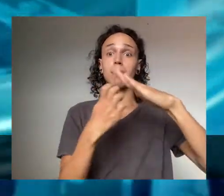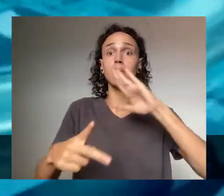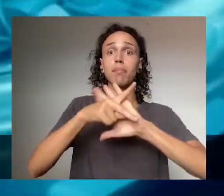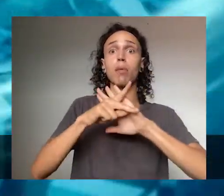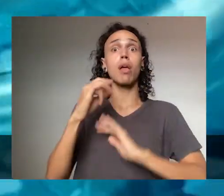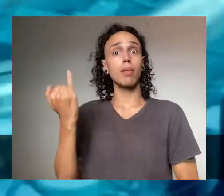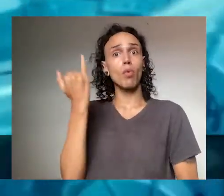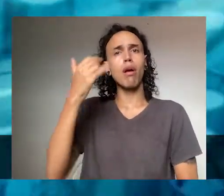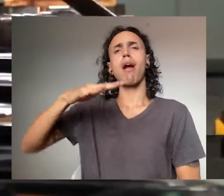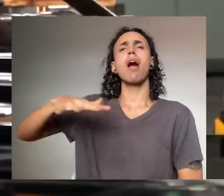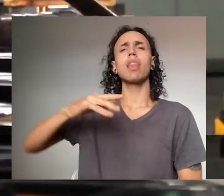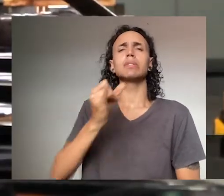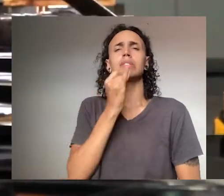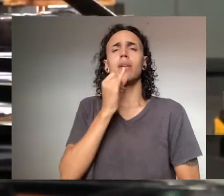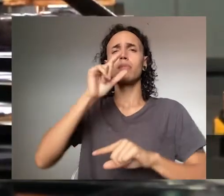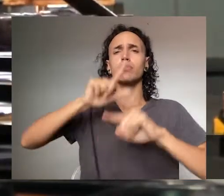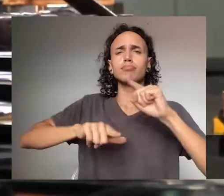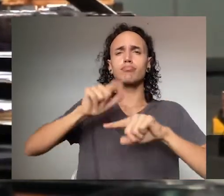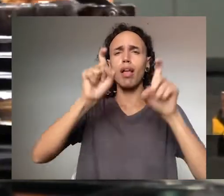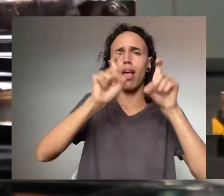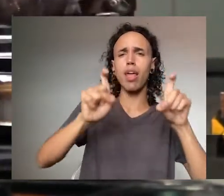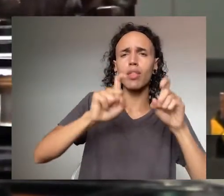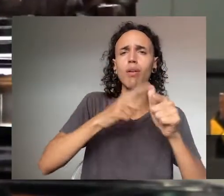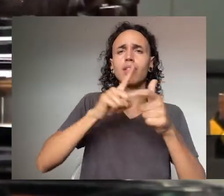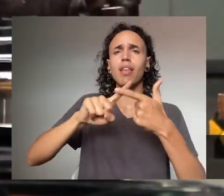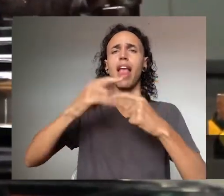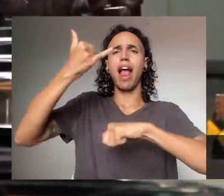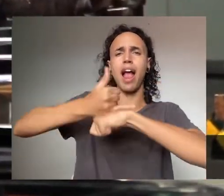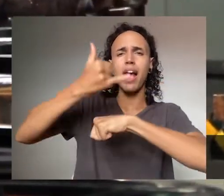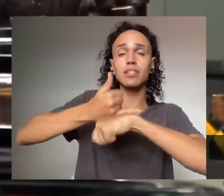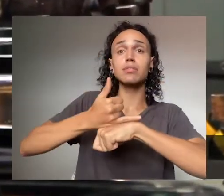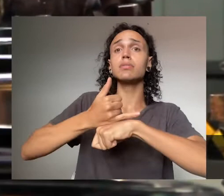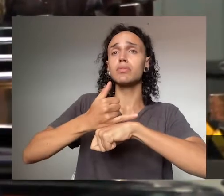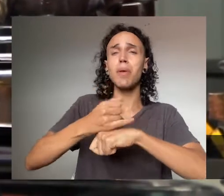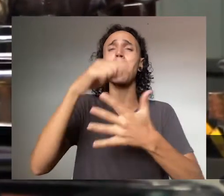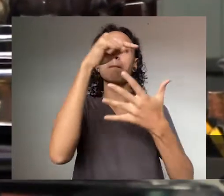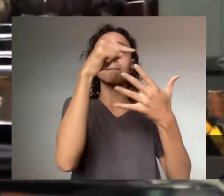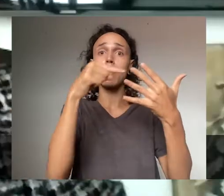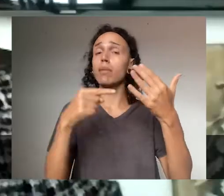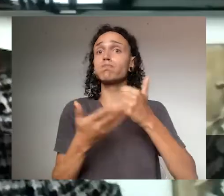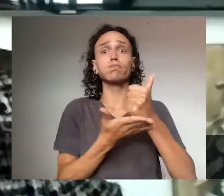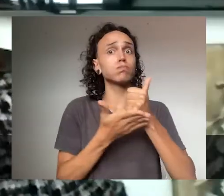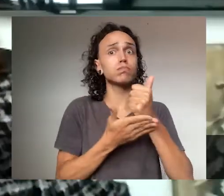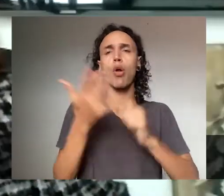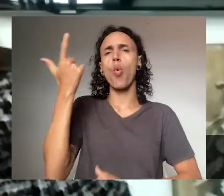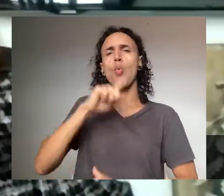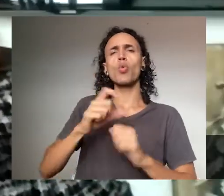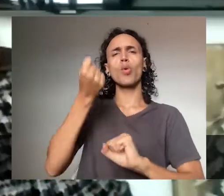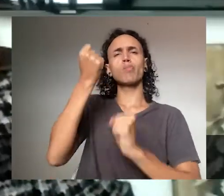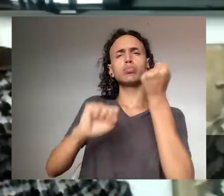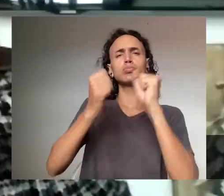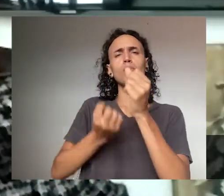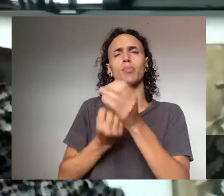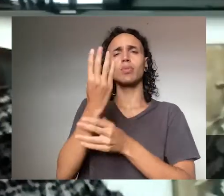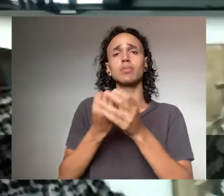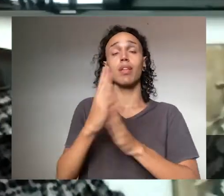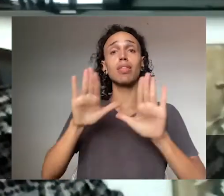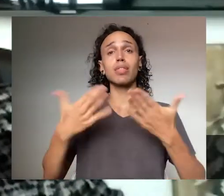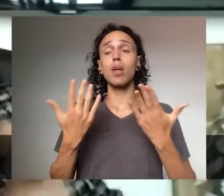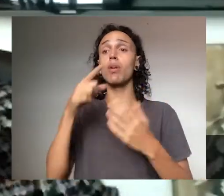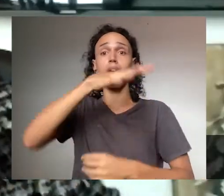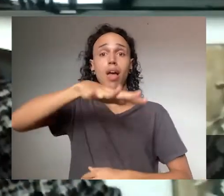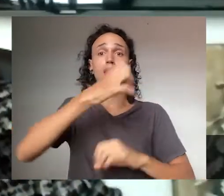insumos eletroeletrônicos, aço, tudo isso é fundamental para o processo de produção. Então, a indústria está enfrentando esses